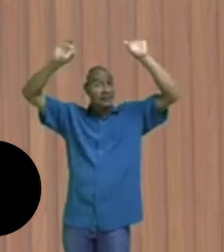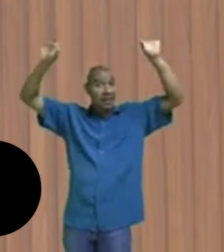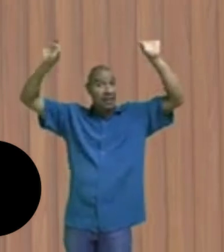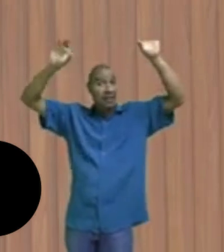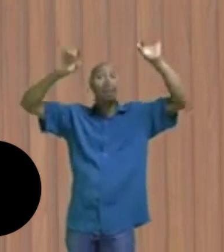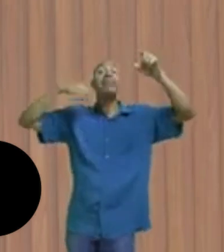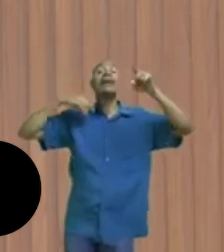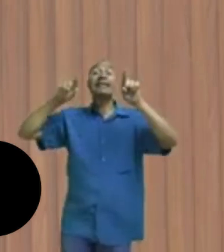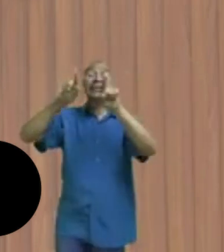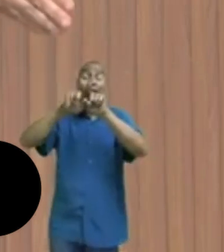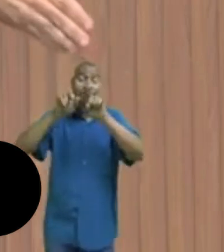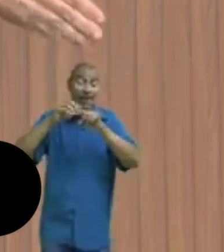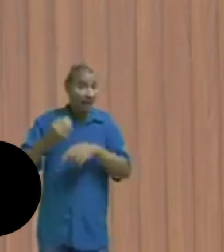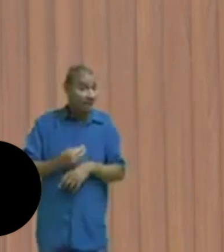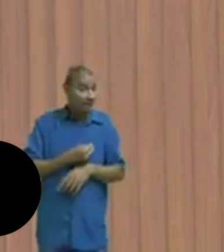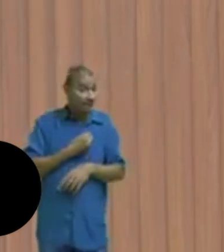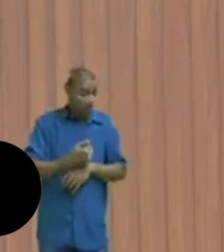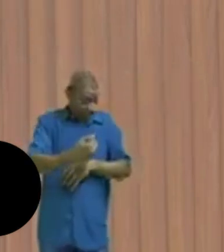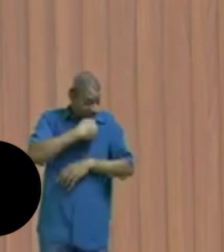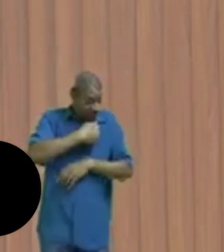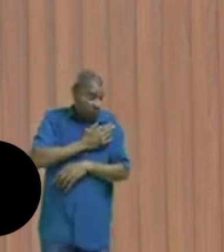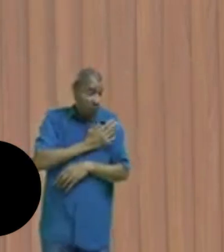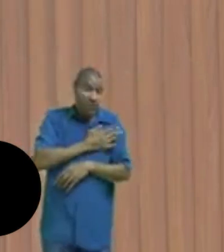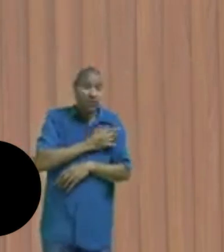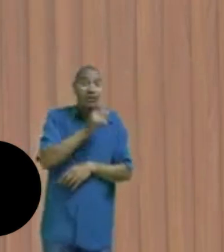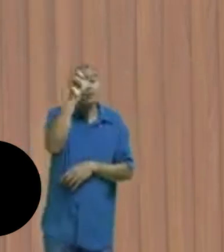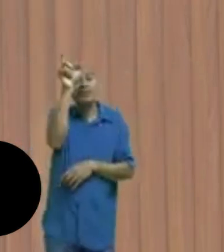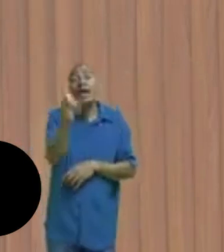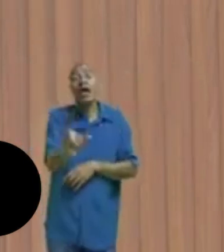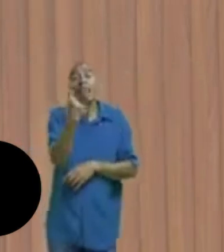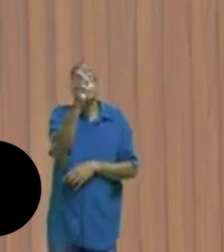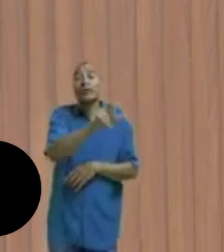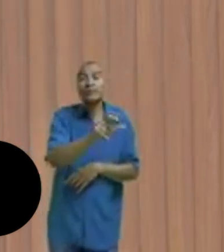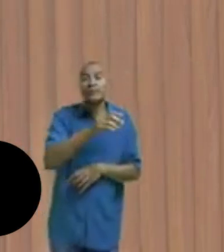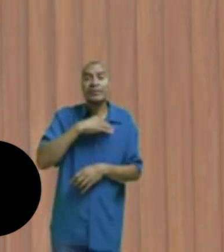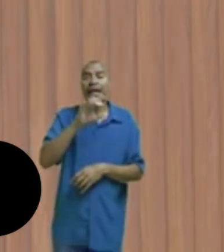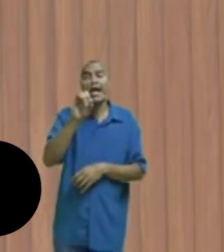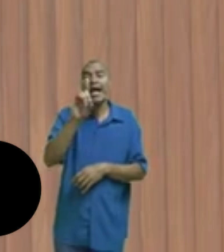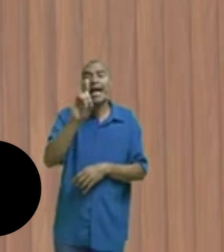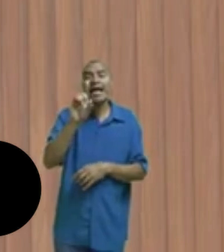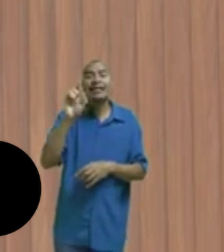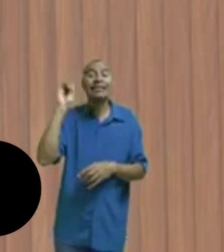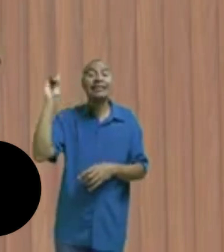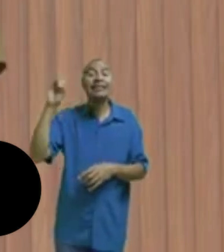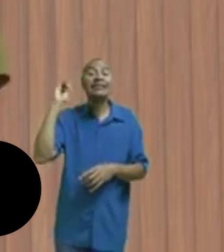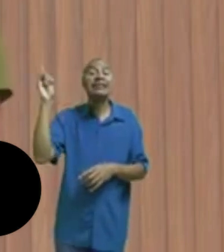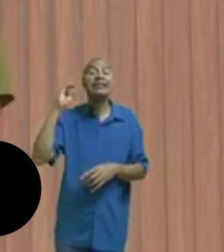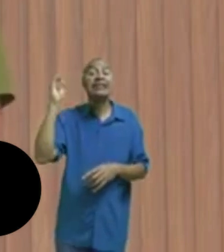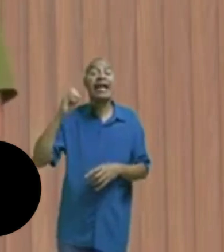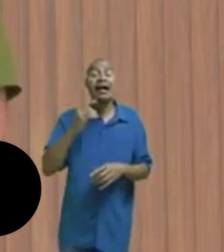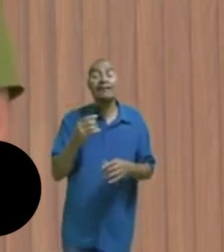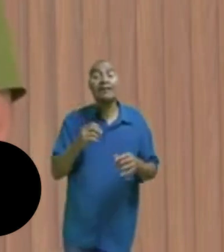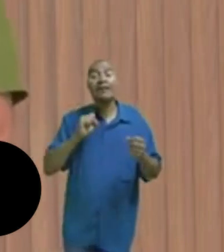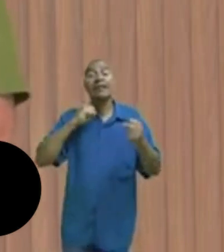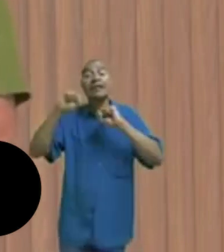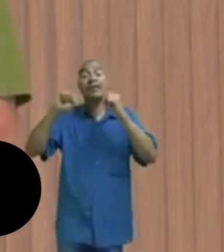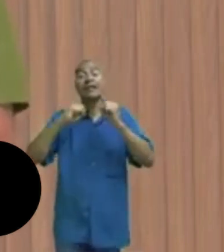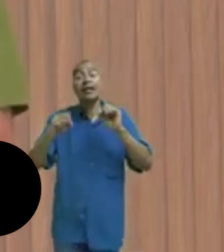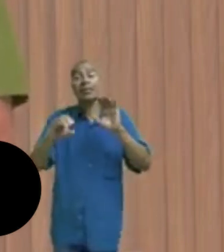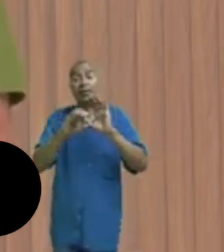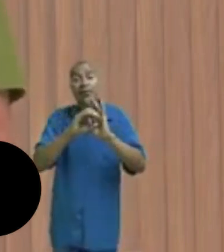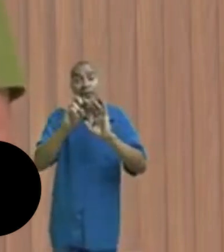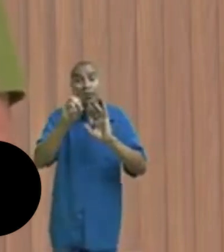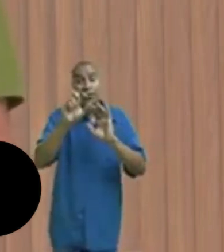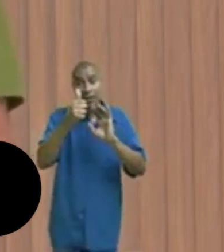no coração quebrantado e contrito. Ou como Davi nos conta no Salmo 51, eu sei que